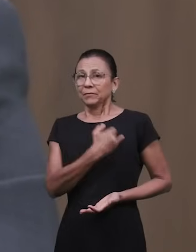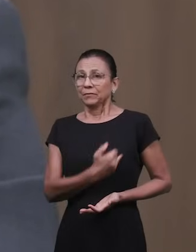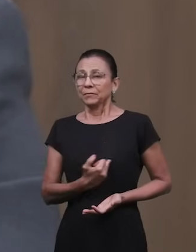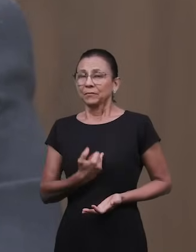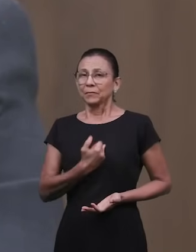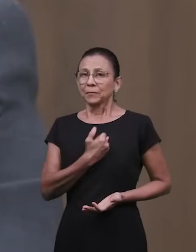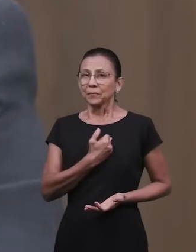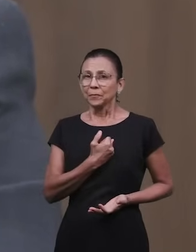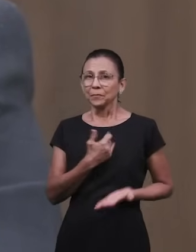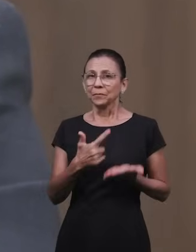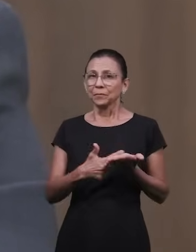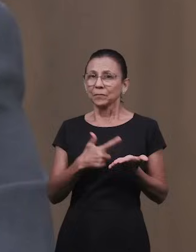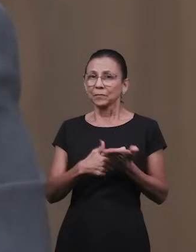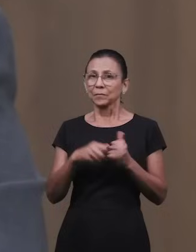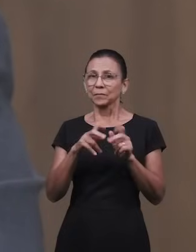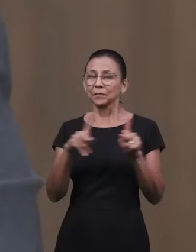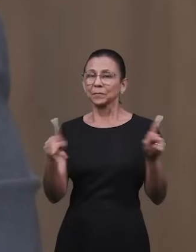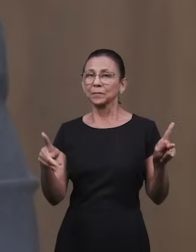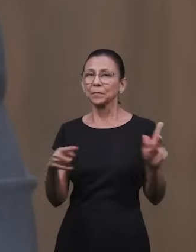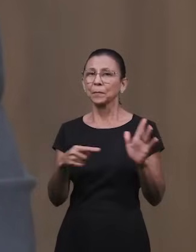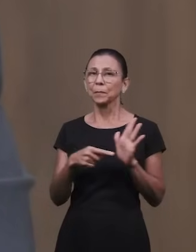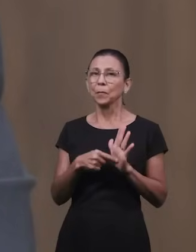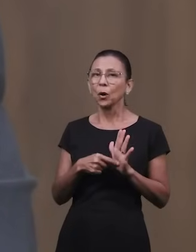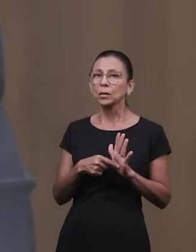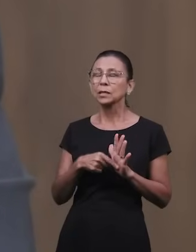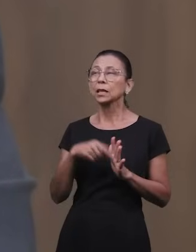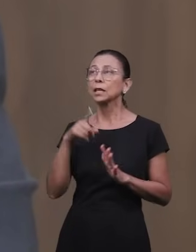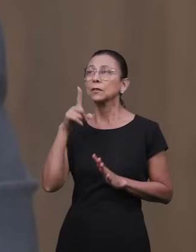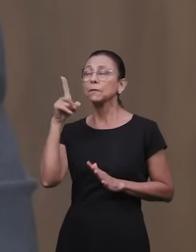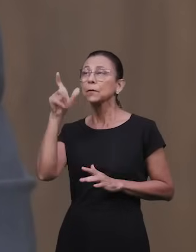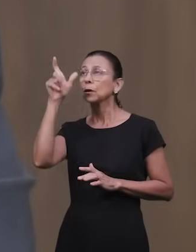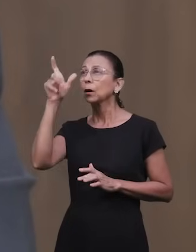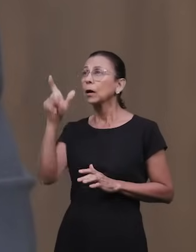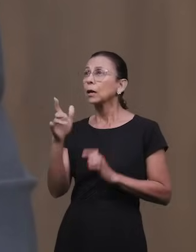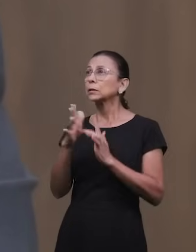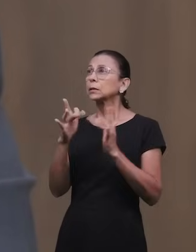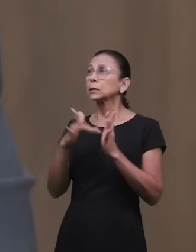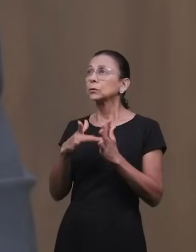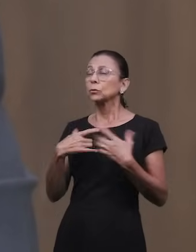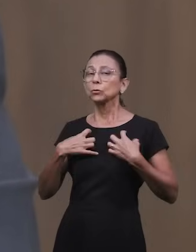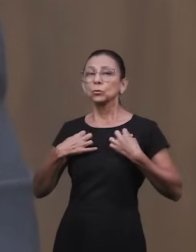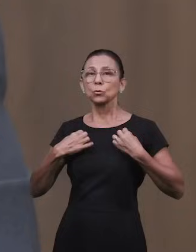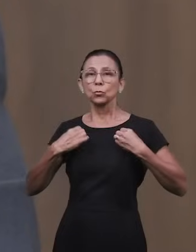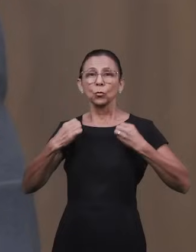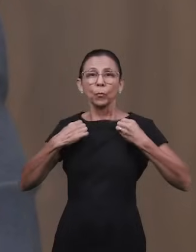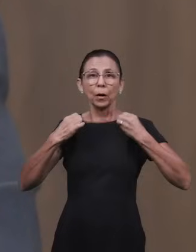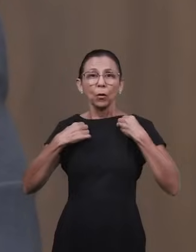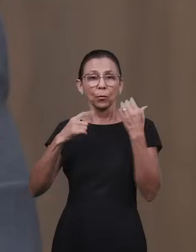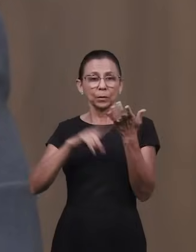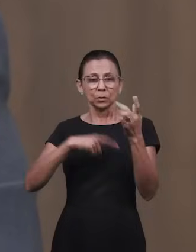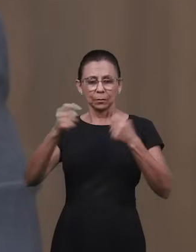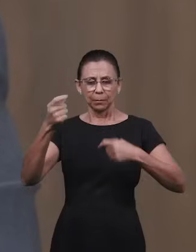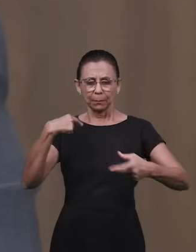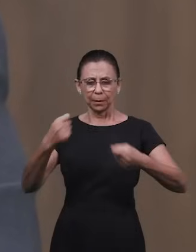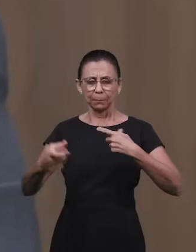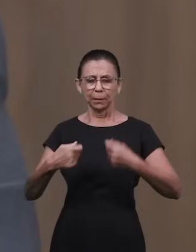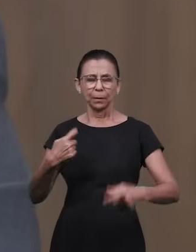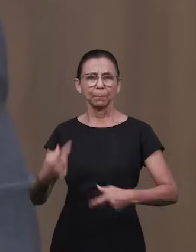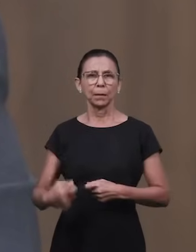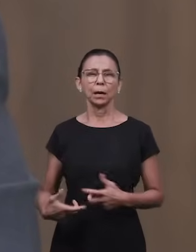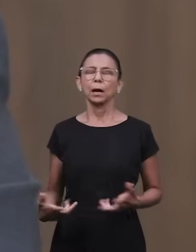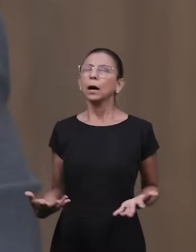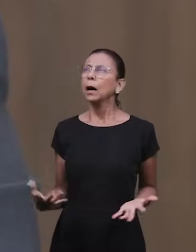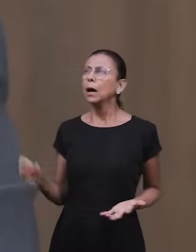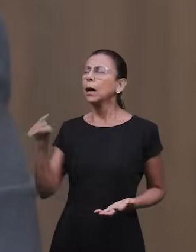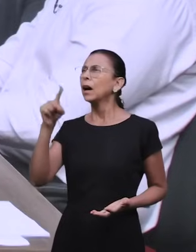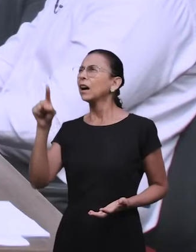vestes salpicadas de sangue? Amém. Aquele ali é a palavra Glória de a Deus. Ele Jesus. está Glória a marcado Jesus. por toda a eternidade por nós, por Louvado amor às seja nossas Deus. vidas.